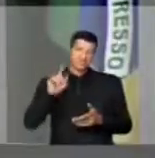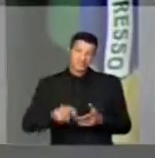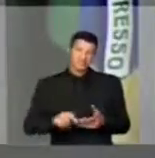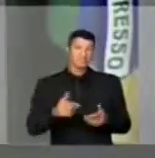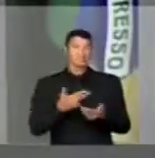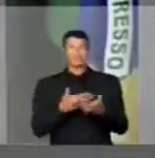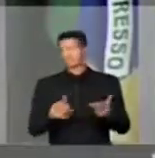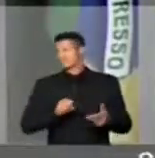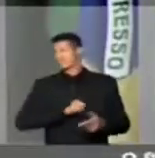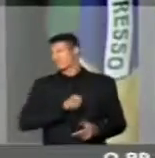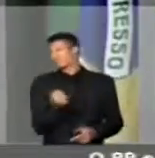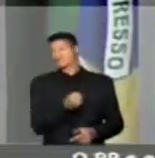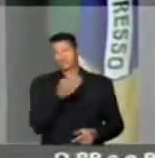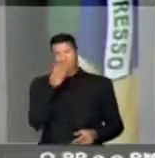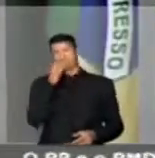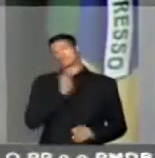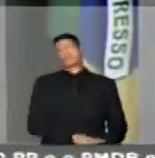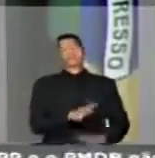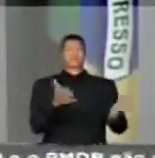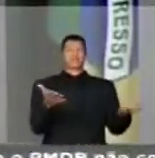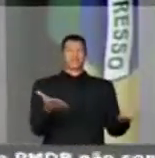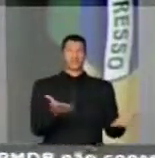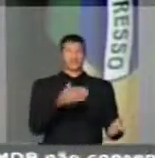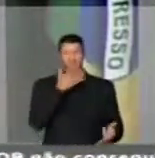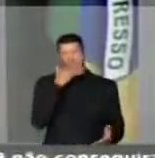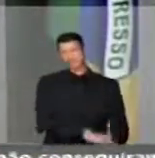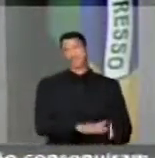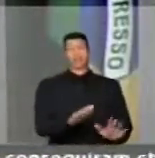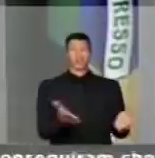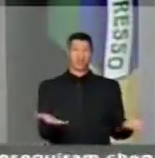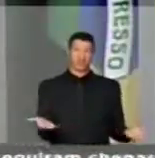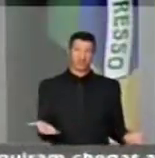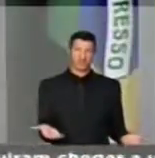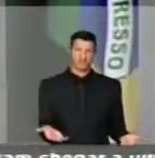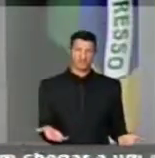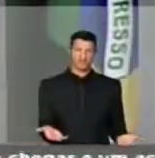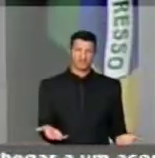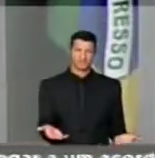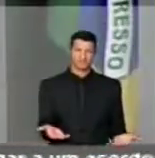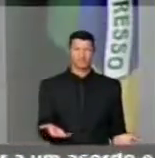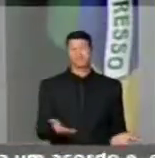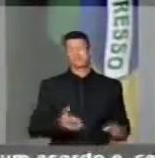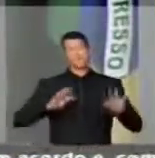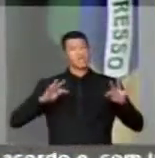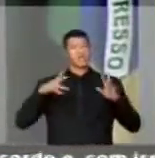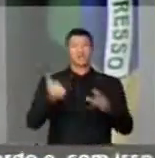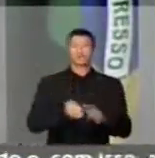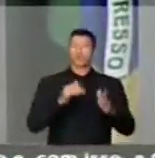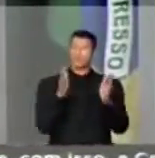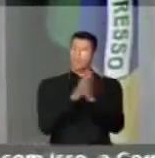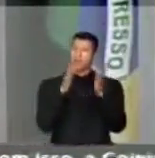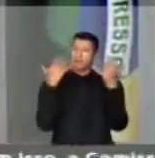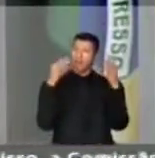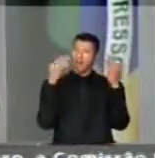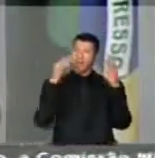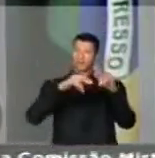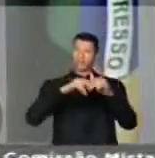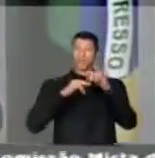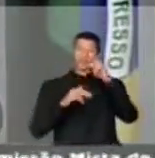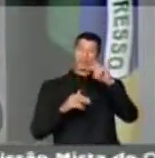uma coisa nojenta, nojenta, e isso tudo aplaudido